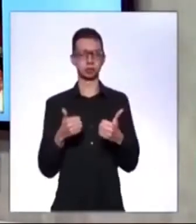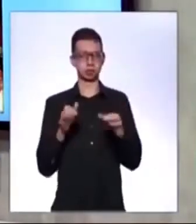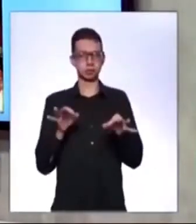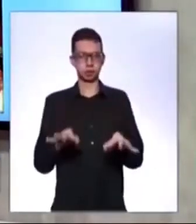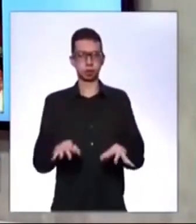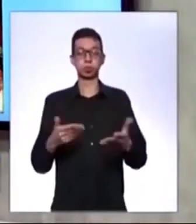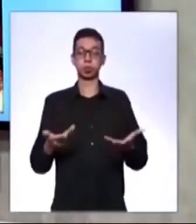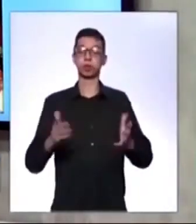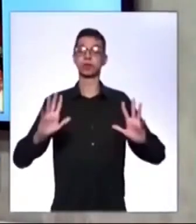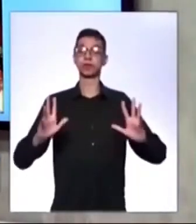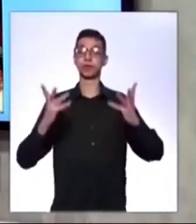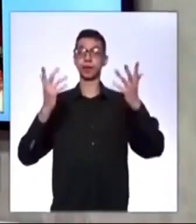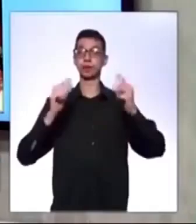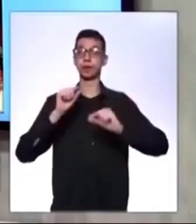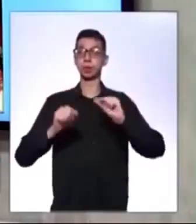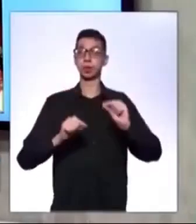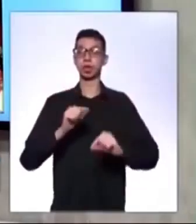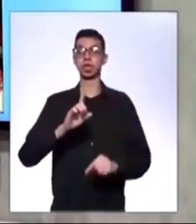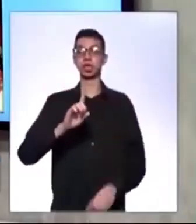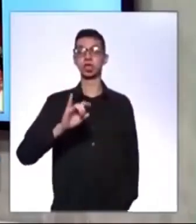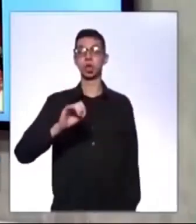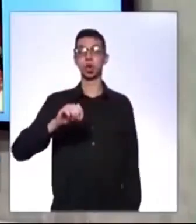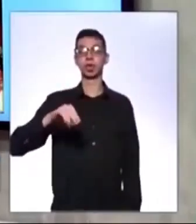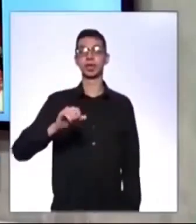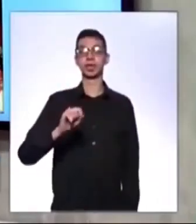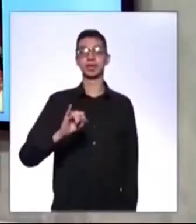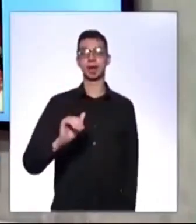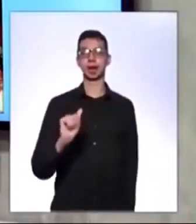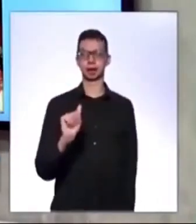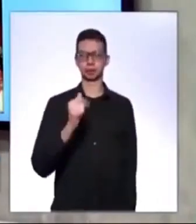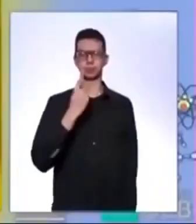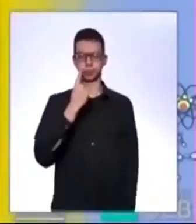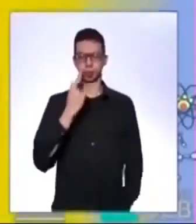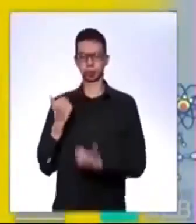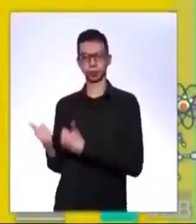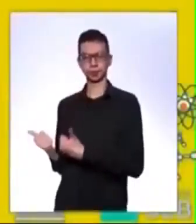festa dionisíaca. Muito bem, olha lá.